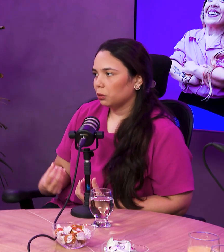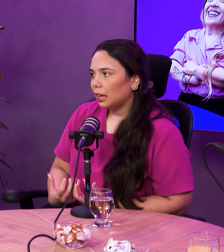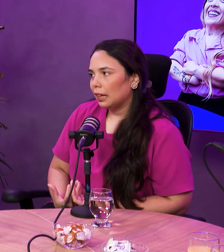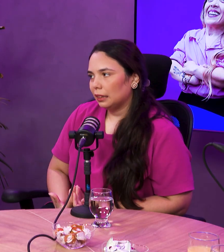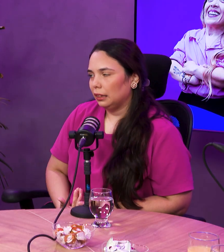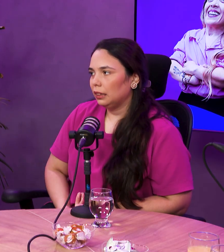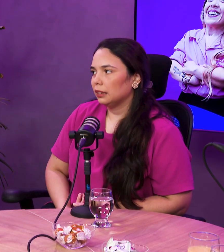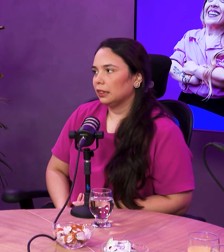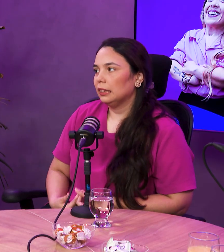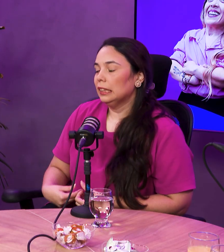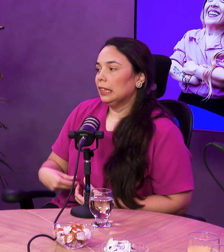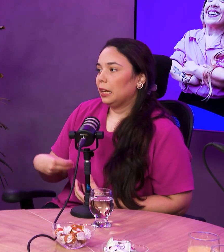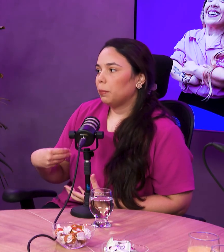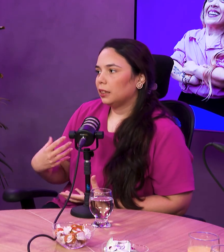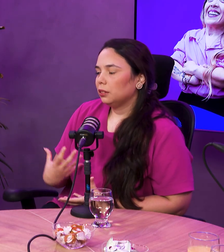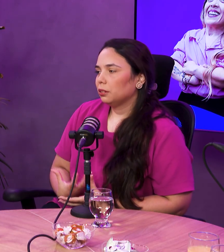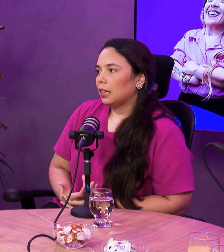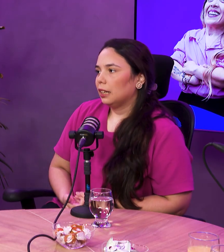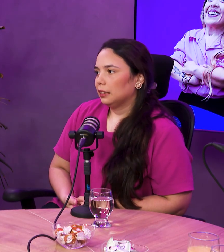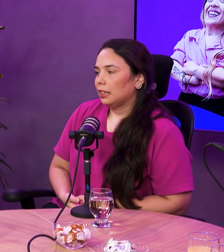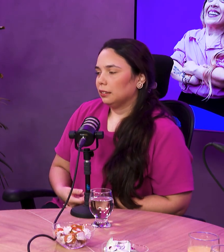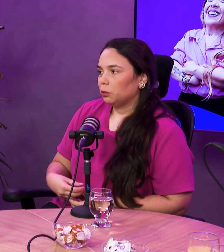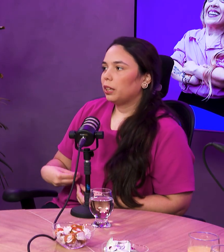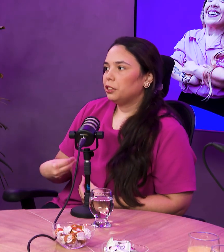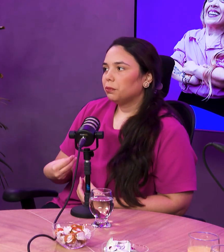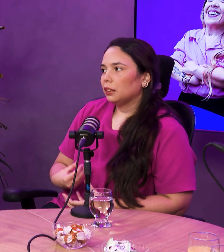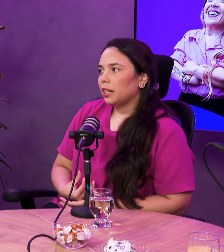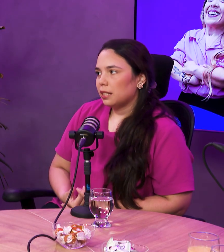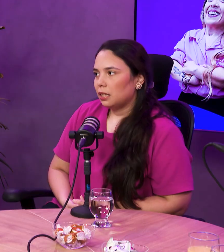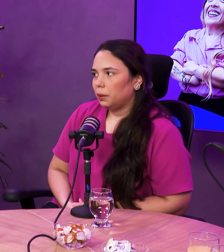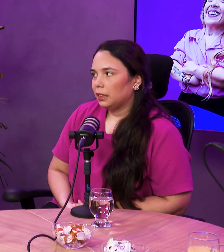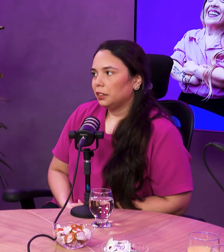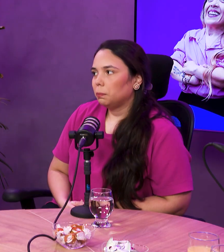reconfigurar toda a carteirinha, né? Lembrando do que, de fato,